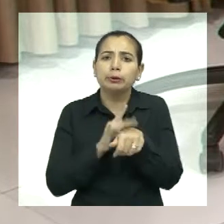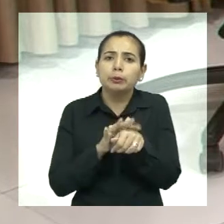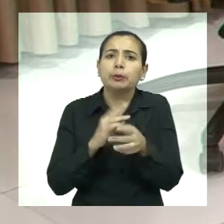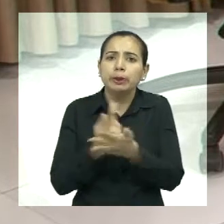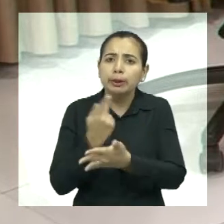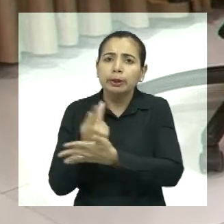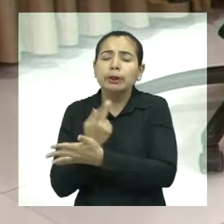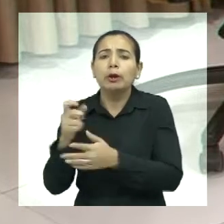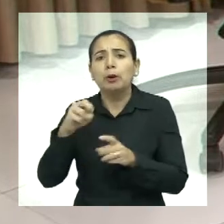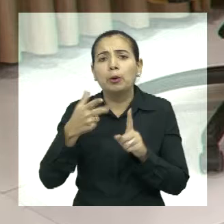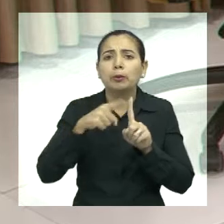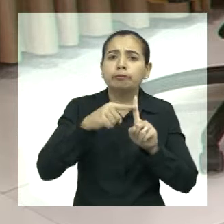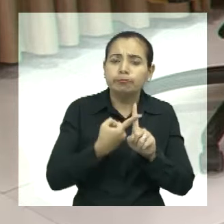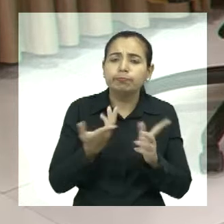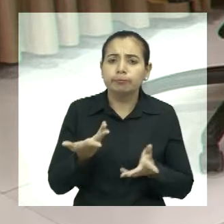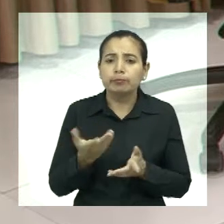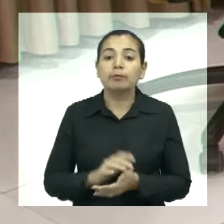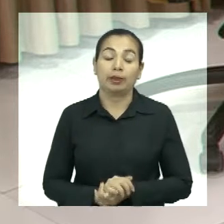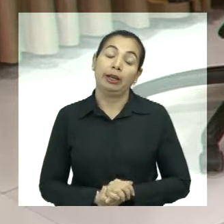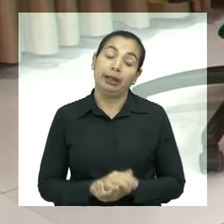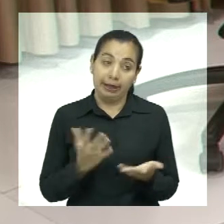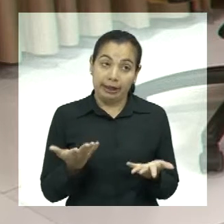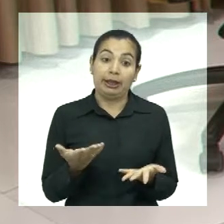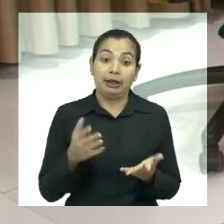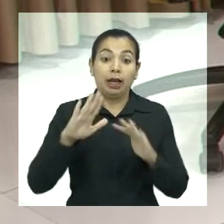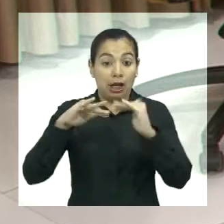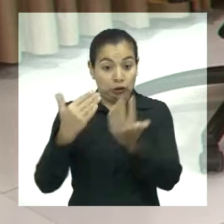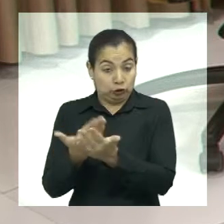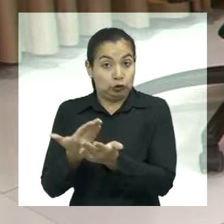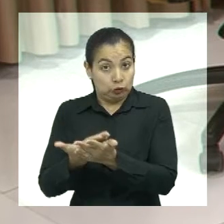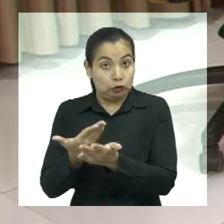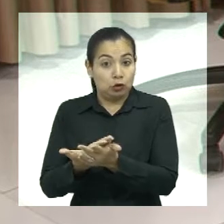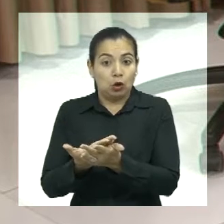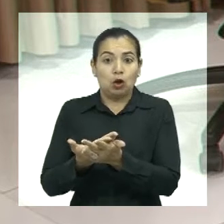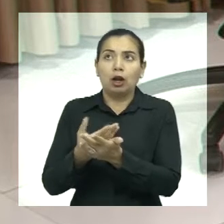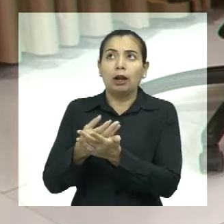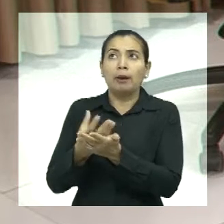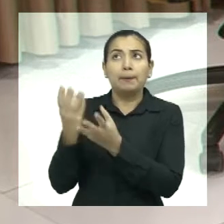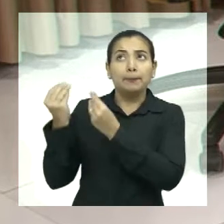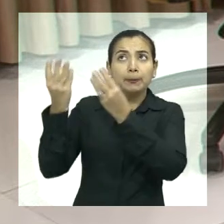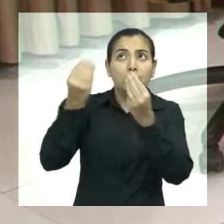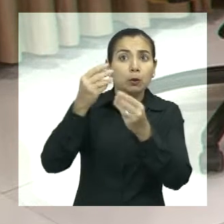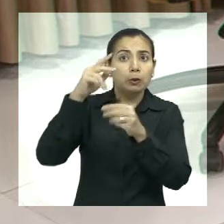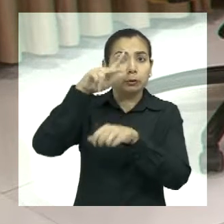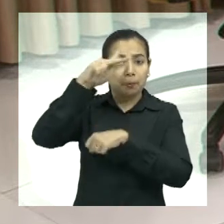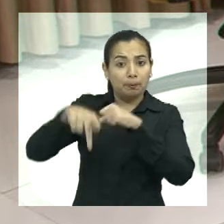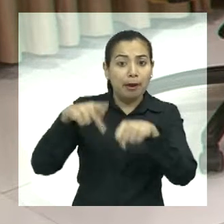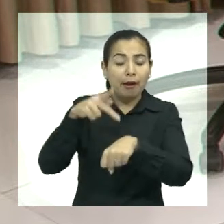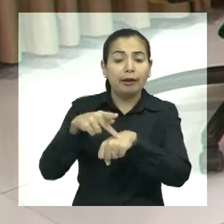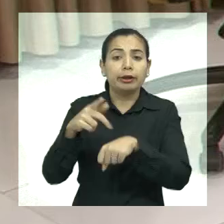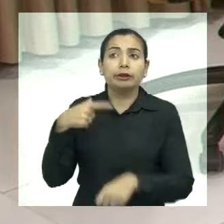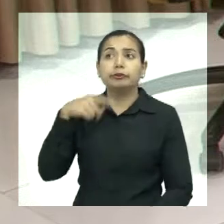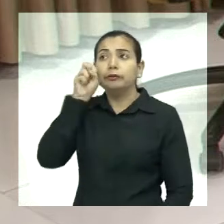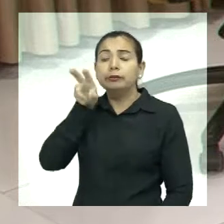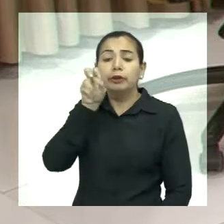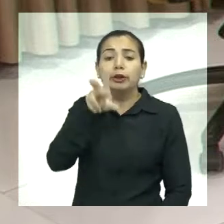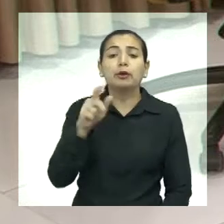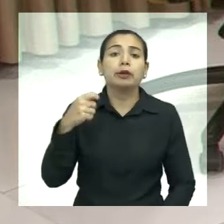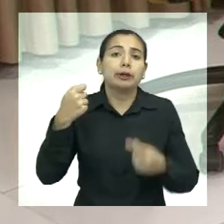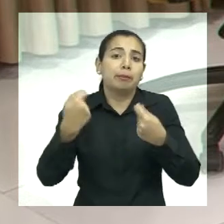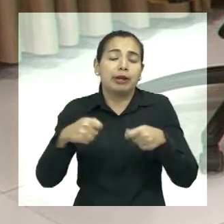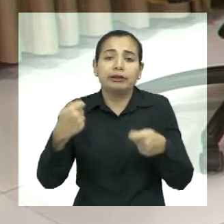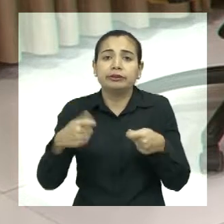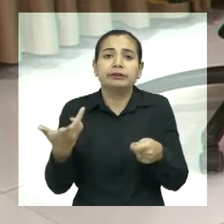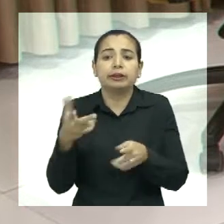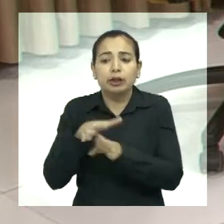doutor, da importância da família, ou seja, a escola, em muitos países, já se reconheceu como ineficiente na educação